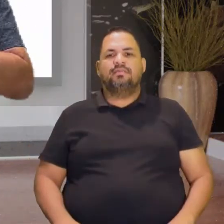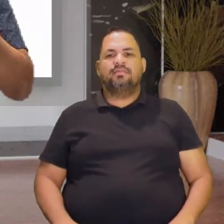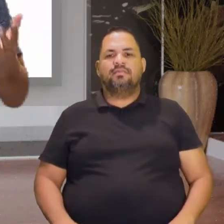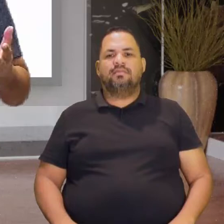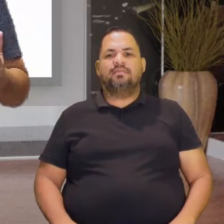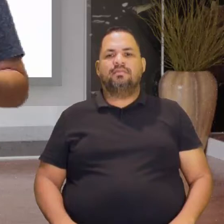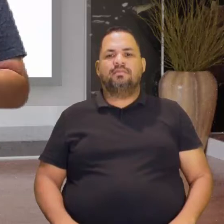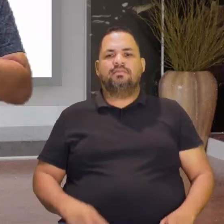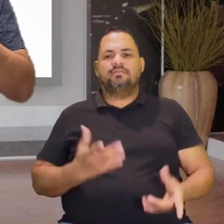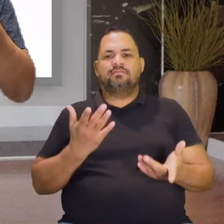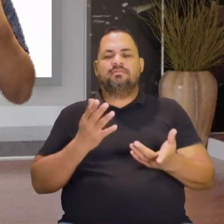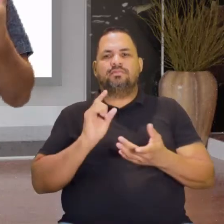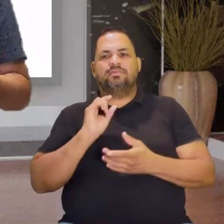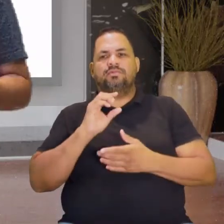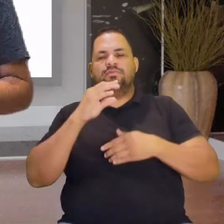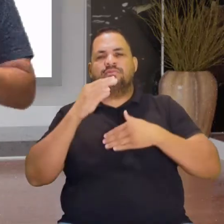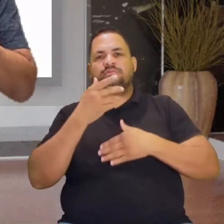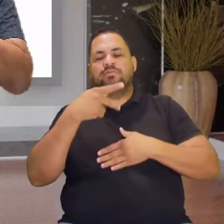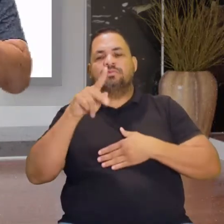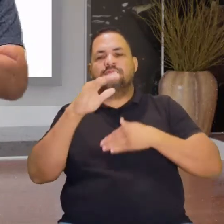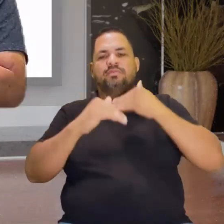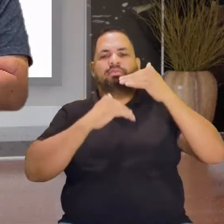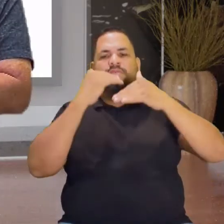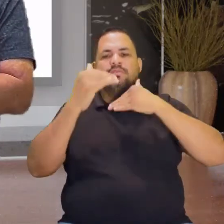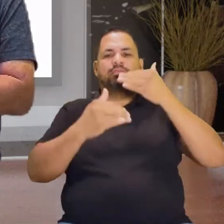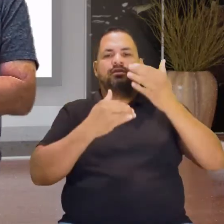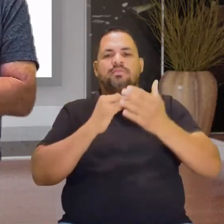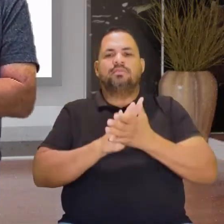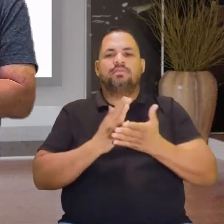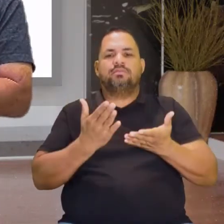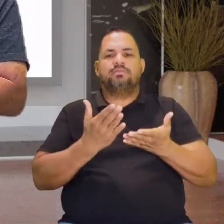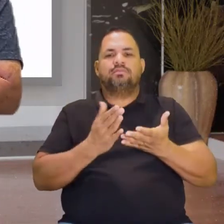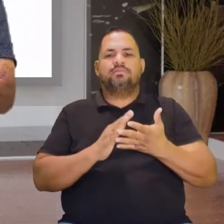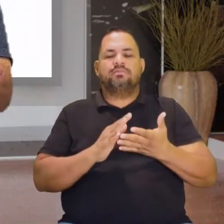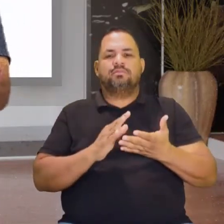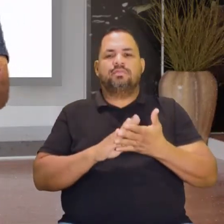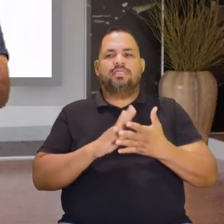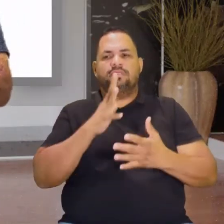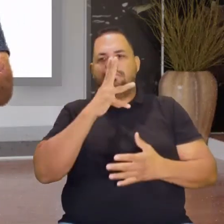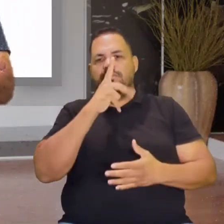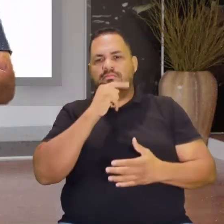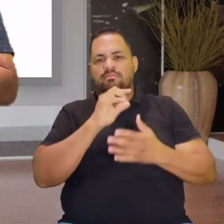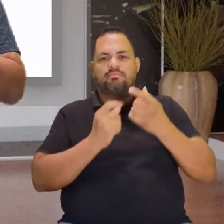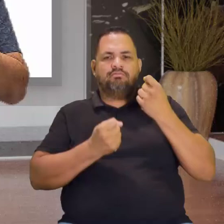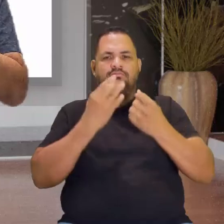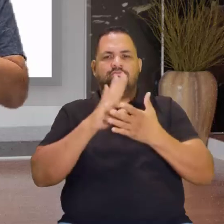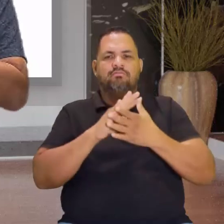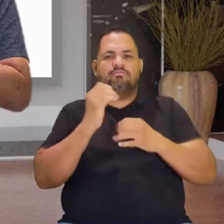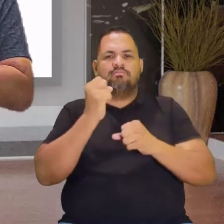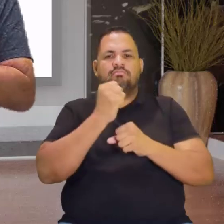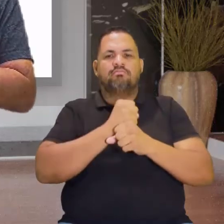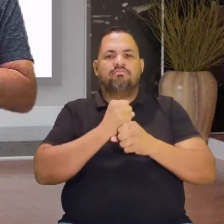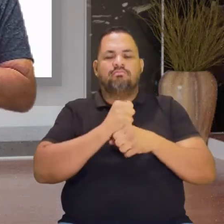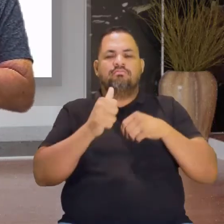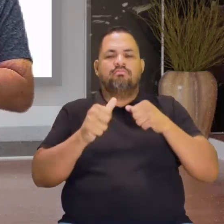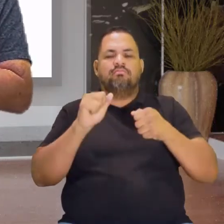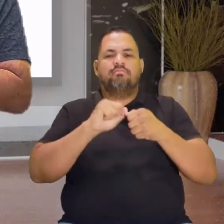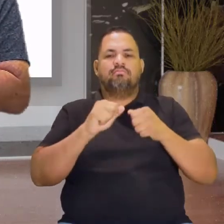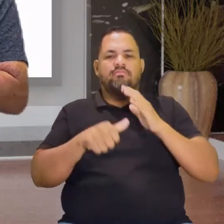as suas descobertas, o seu desenvolvimento. E olha que ela hesitou, ela levou alguns anos para fazer a sua